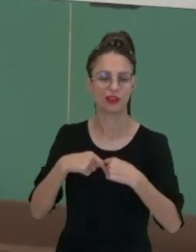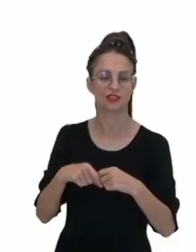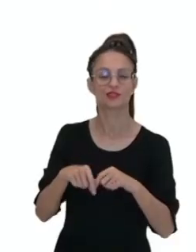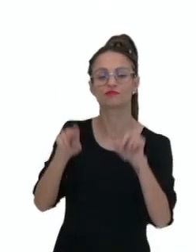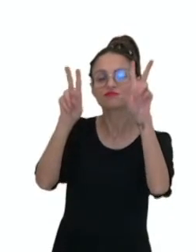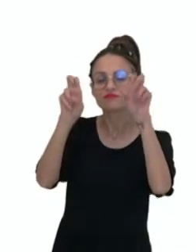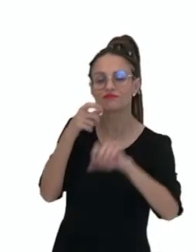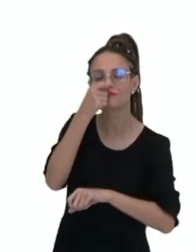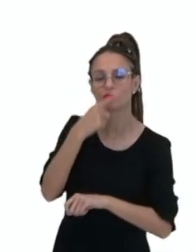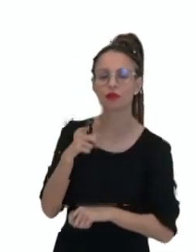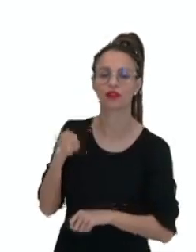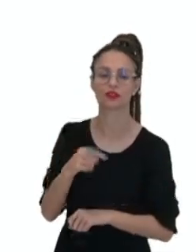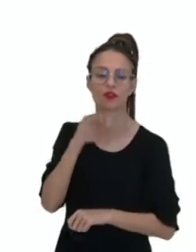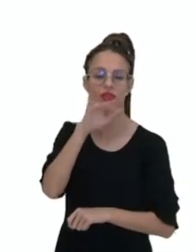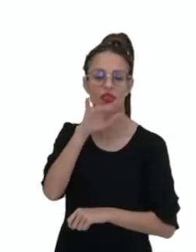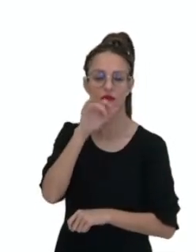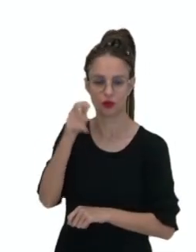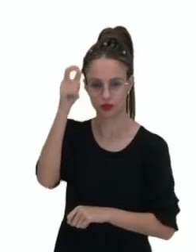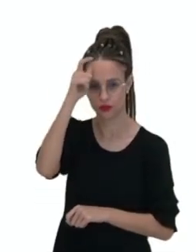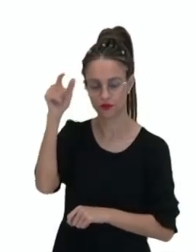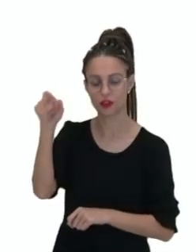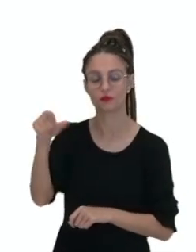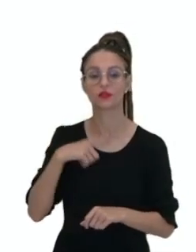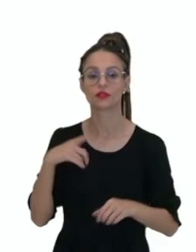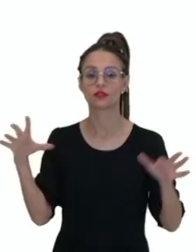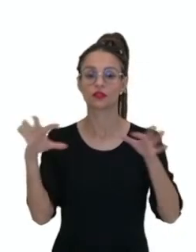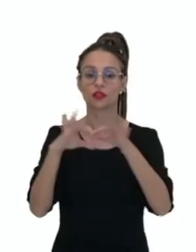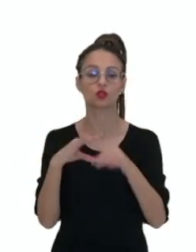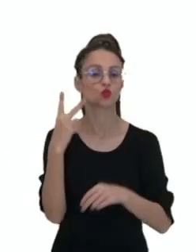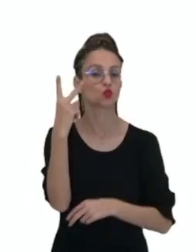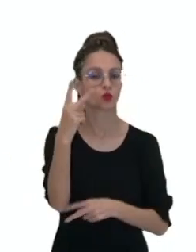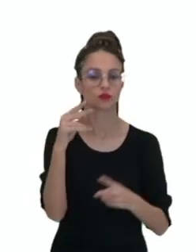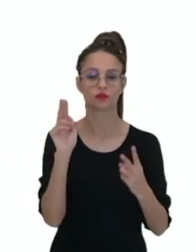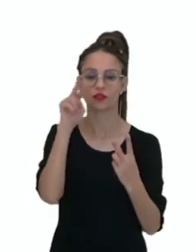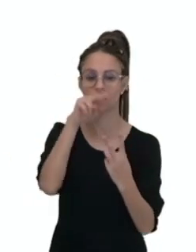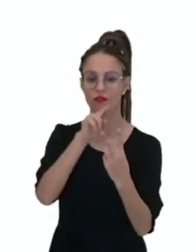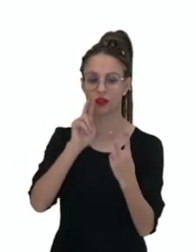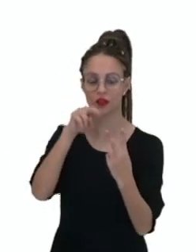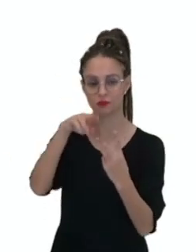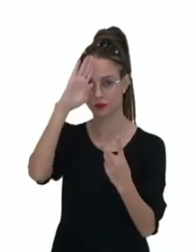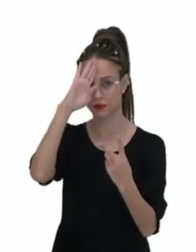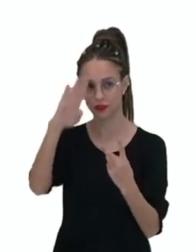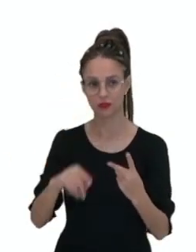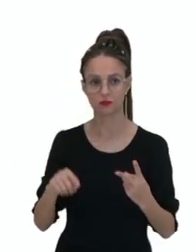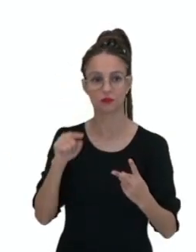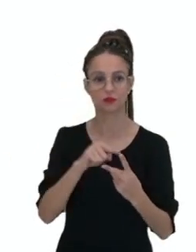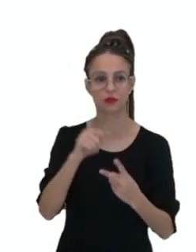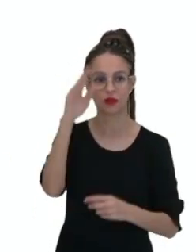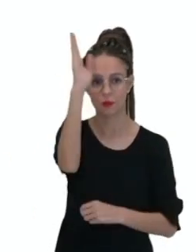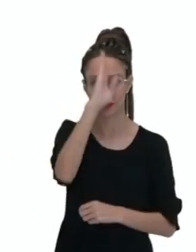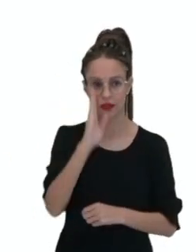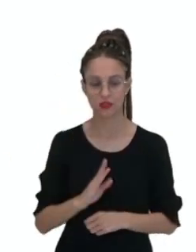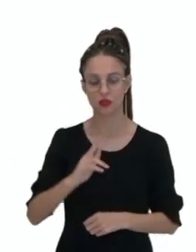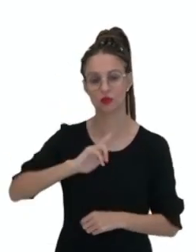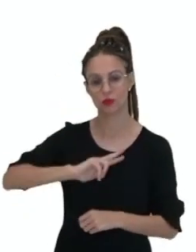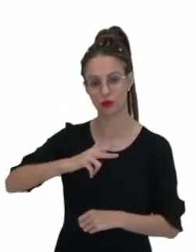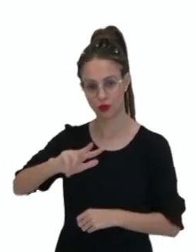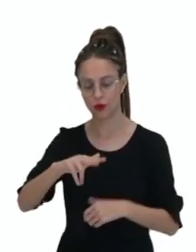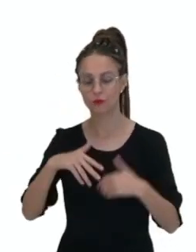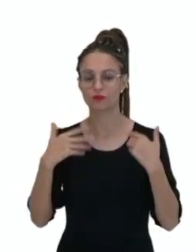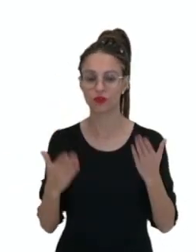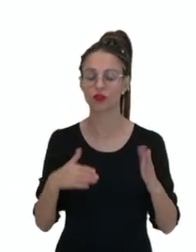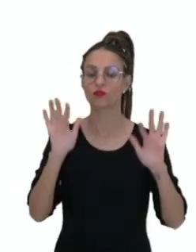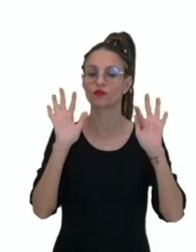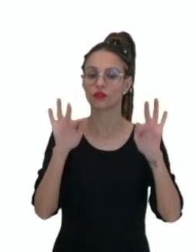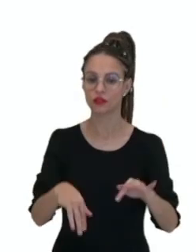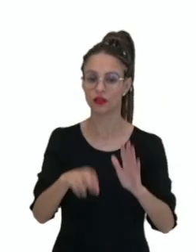Inferno, faz alusão a 2 de suas maiores referências. Quais são? Brasil e Portugal. Então, no final do